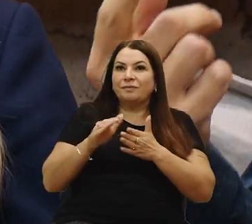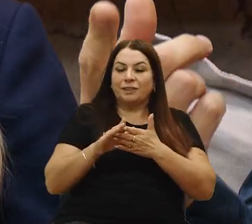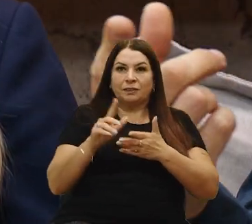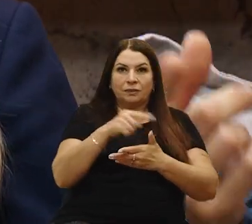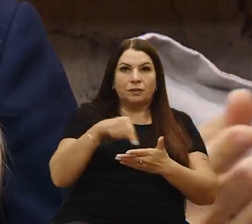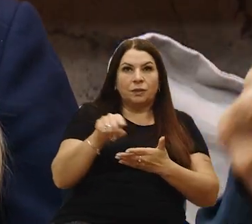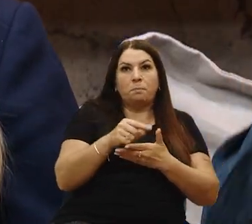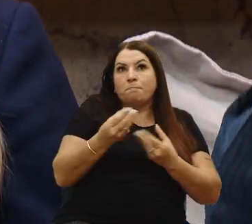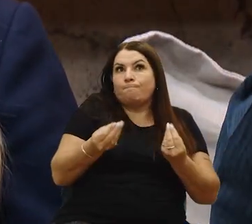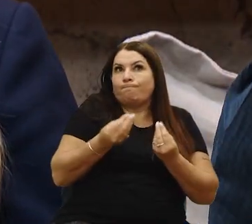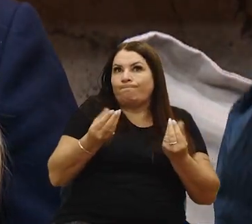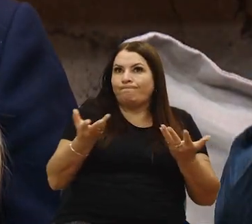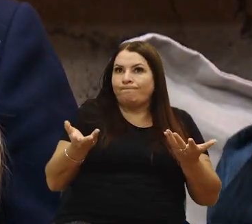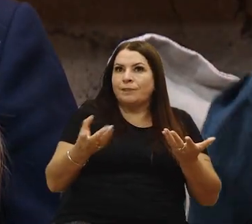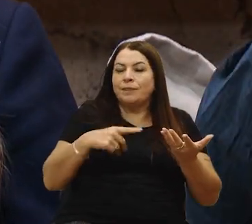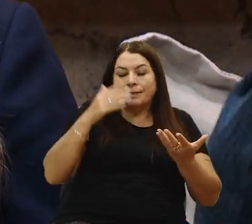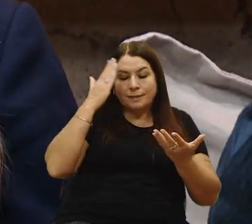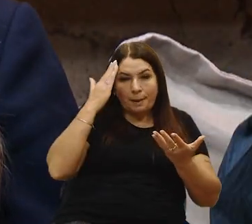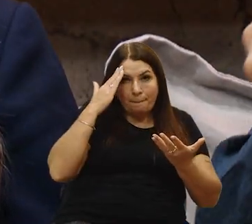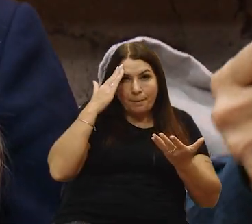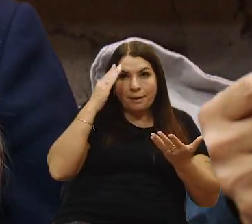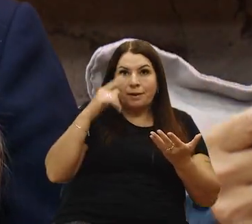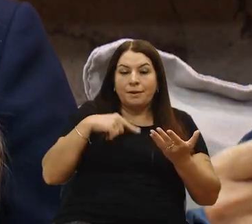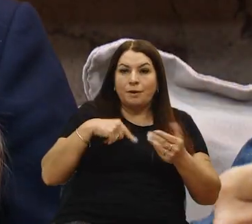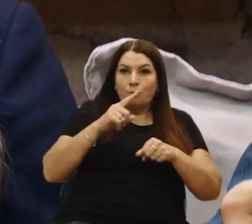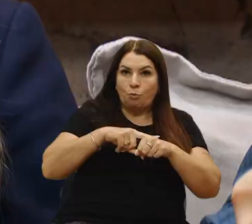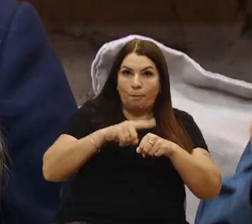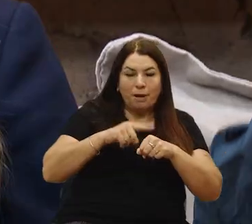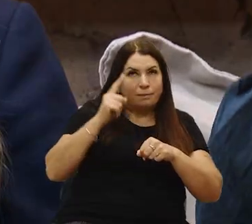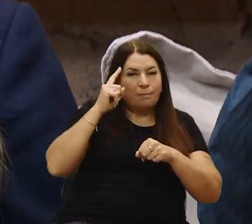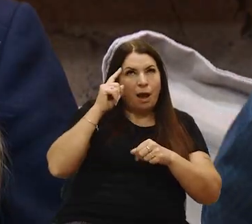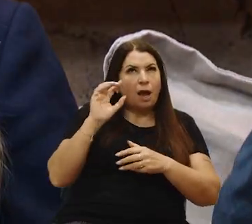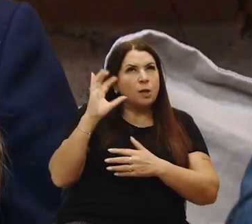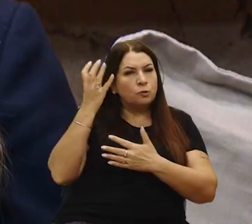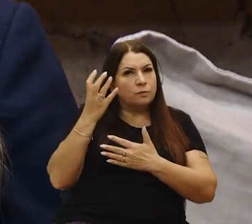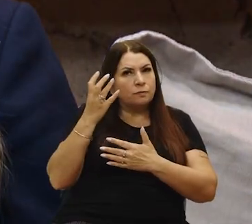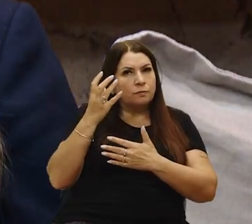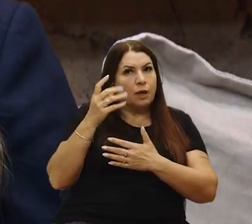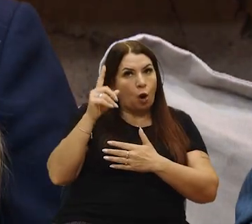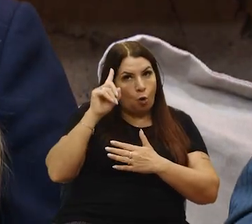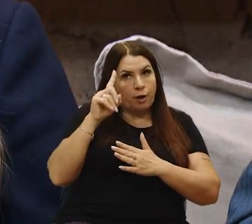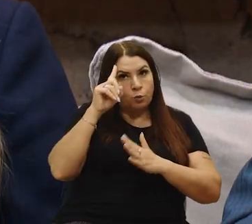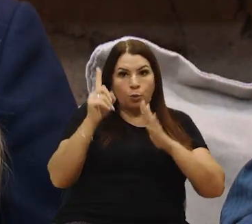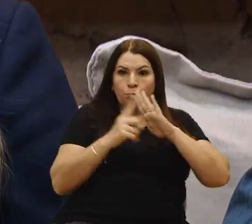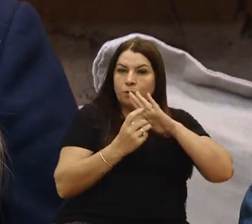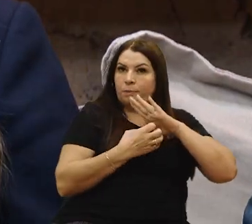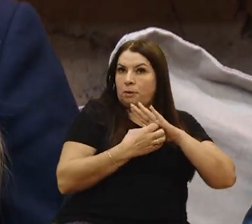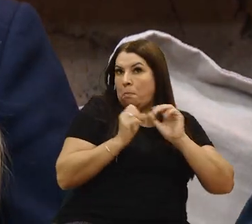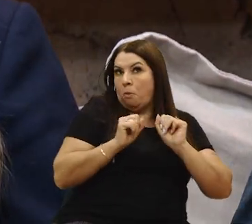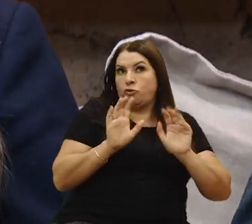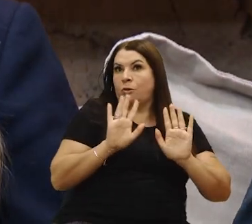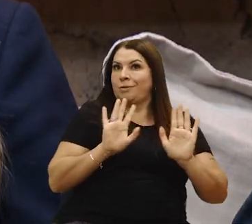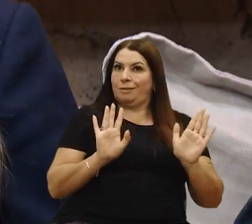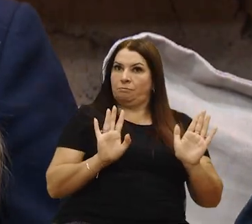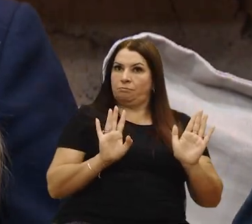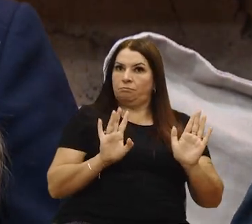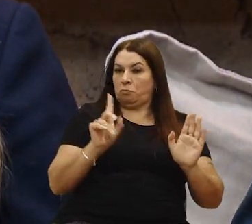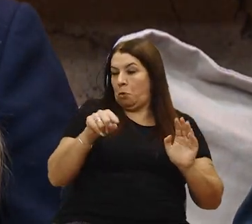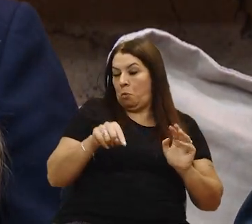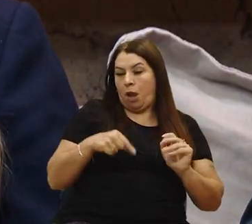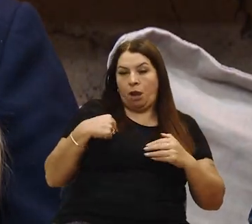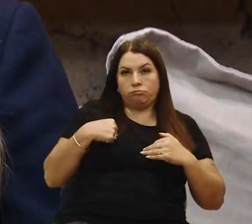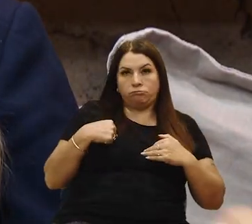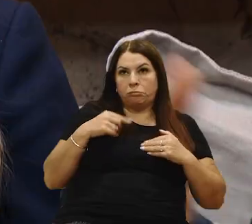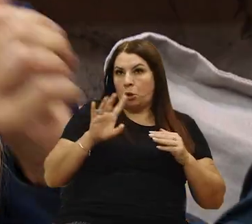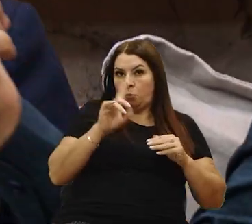daqui a pouco tu tá, sabe? Tu tem que saber que ao momento que tu resolveu virar empregador, porque tu pode não ser empregador, tu não é